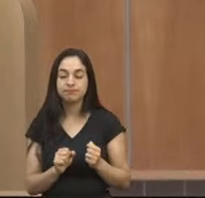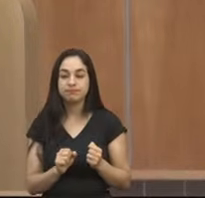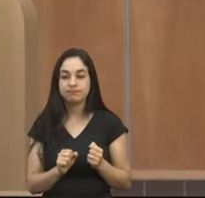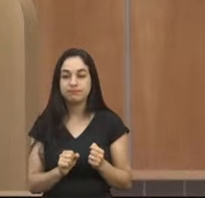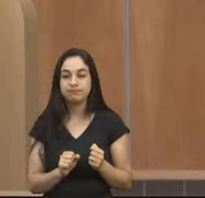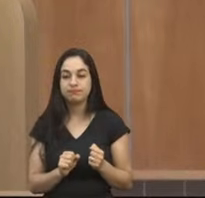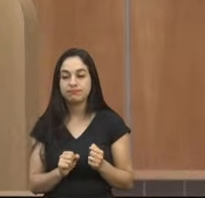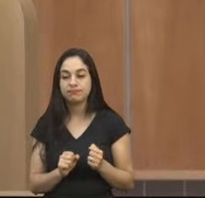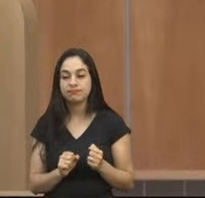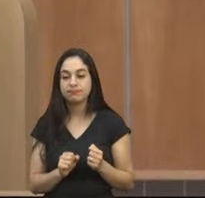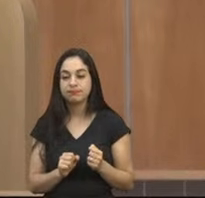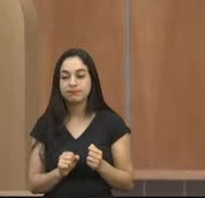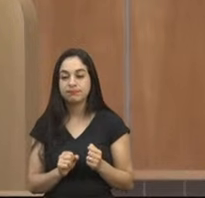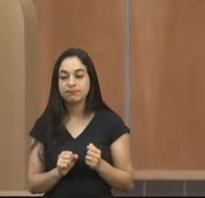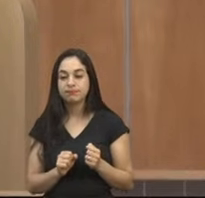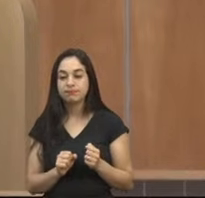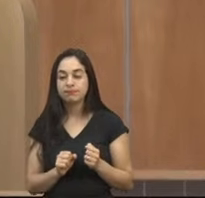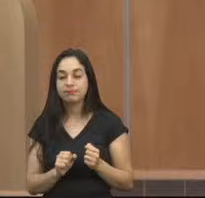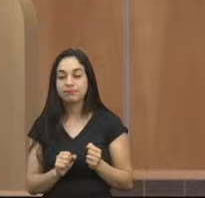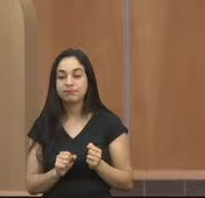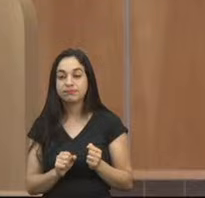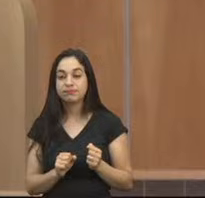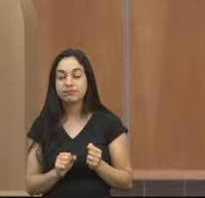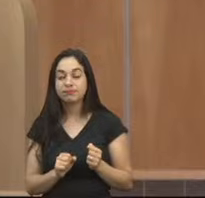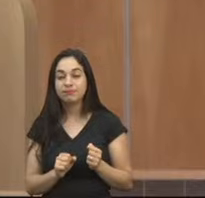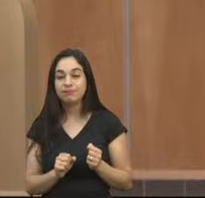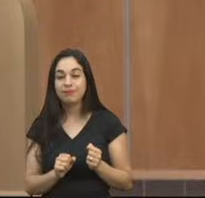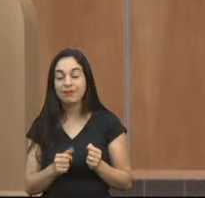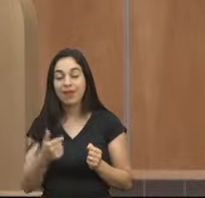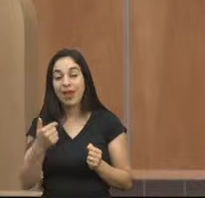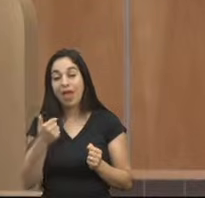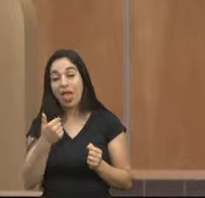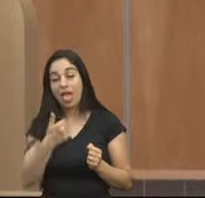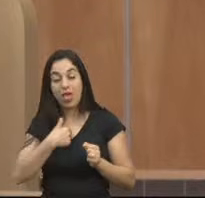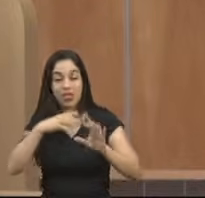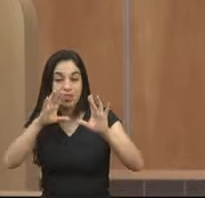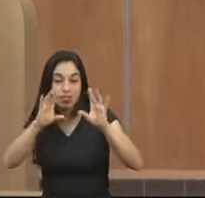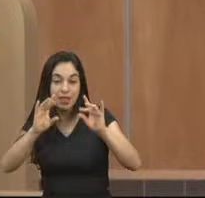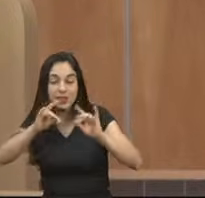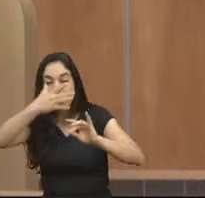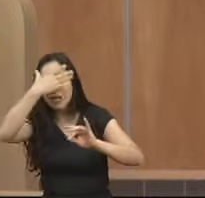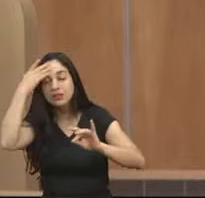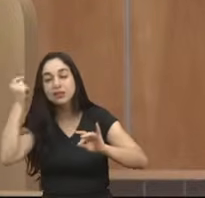Igarapés. E eu esqueci só de um detalhe no esporte.